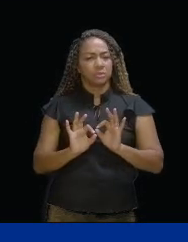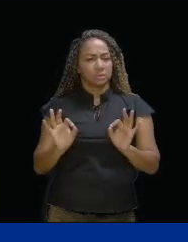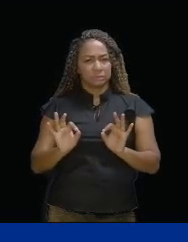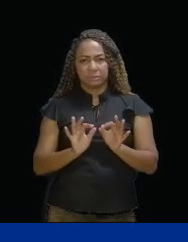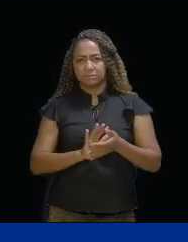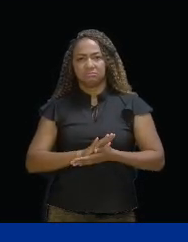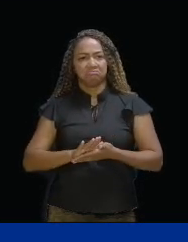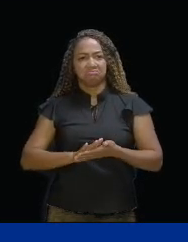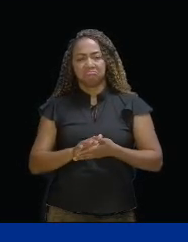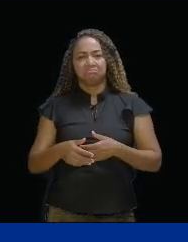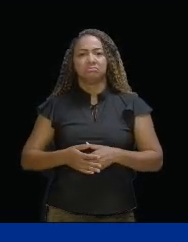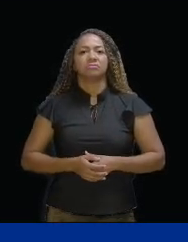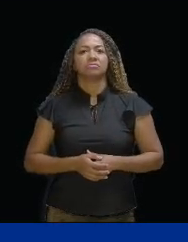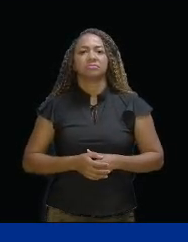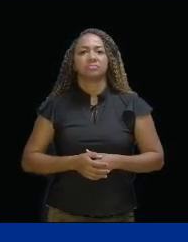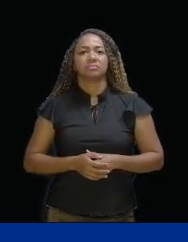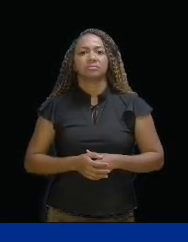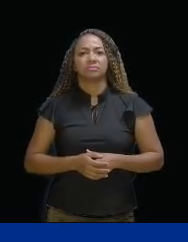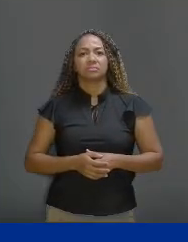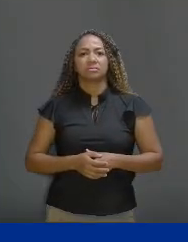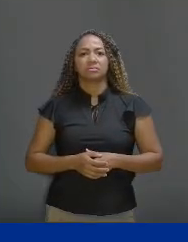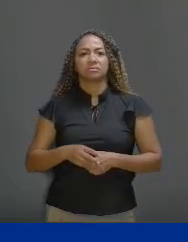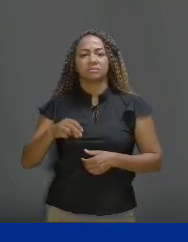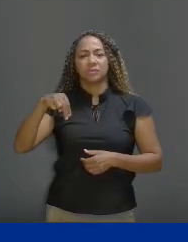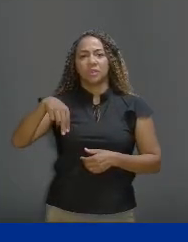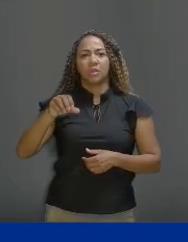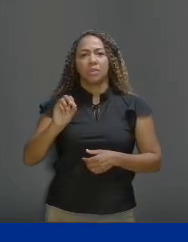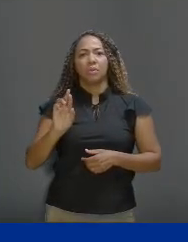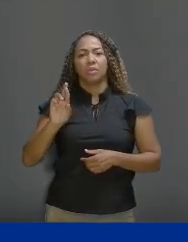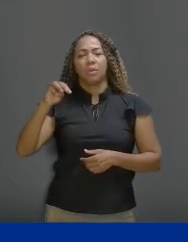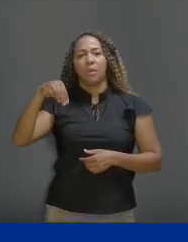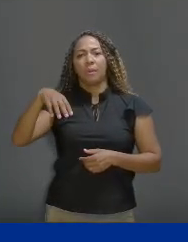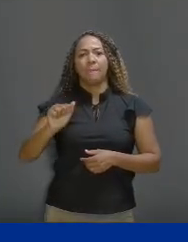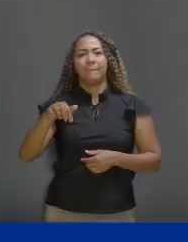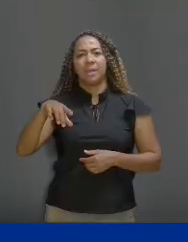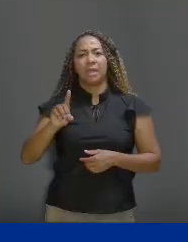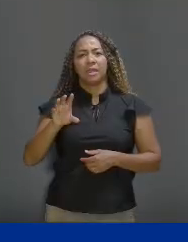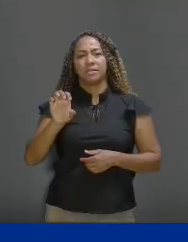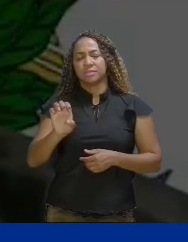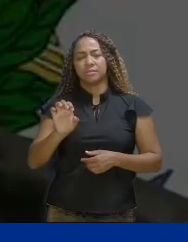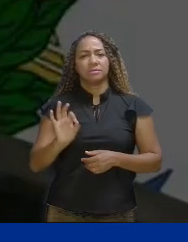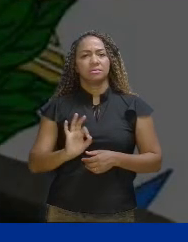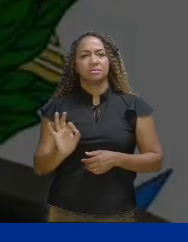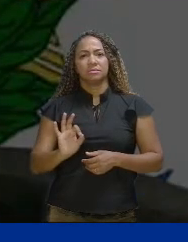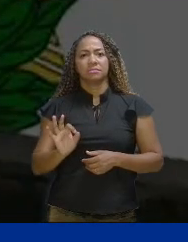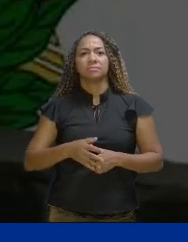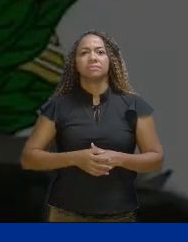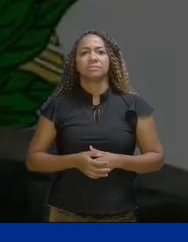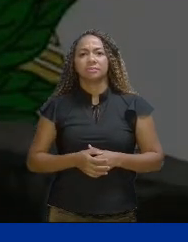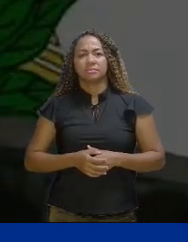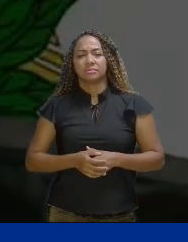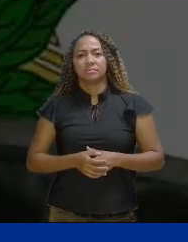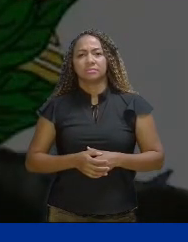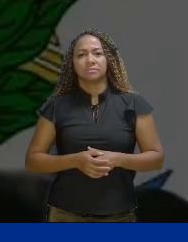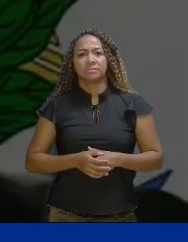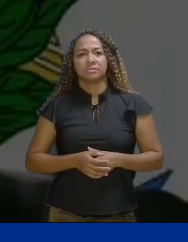presidente. juiz Normand de Souza, Nenhuma proposição.